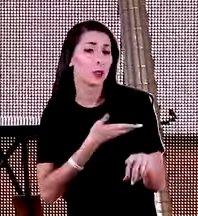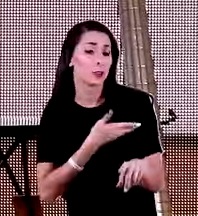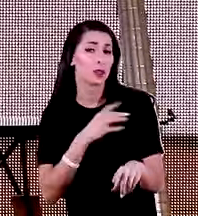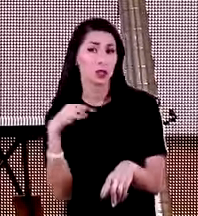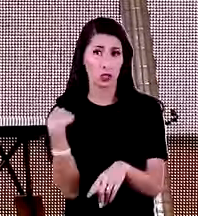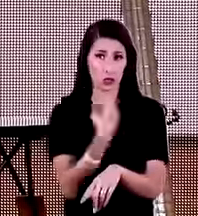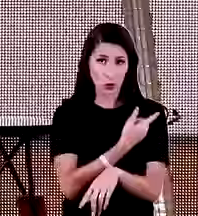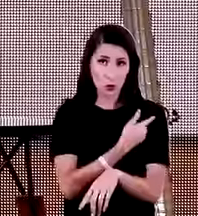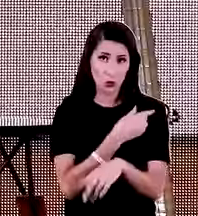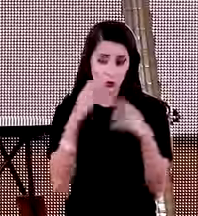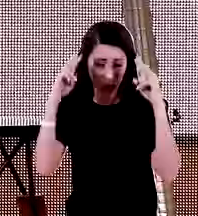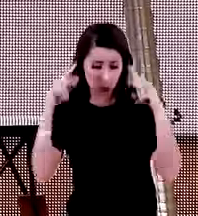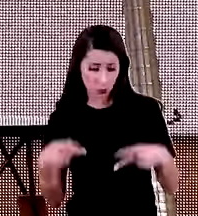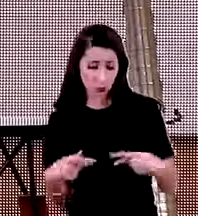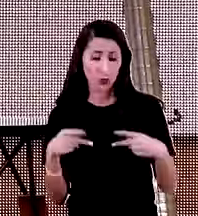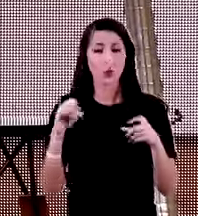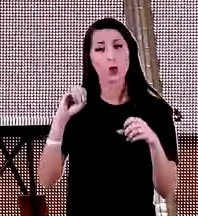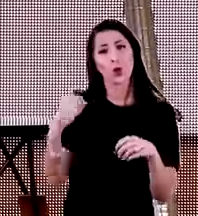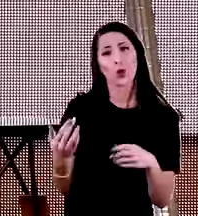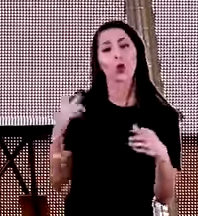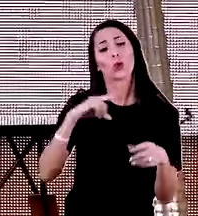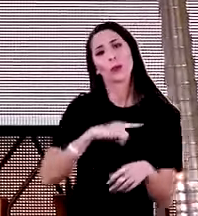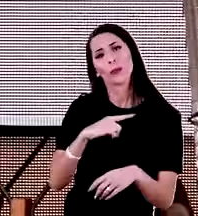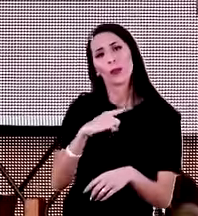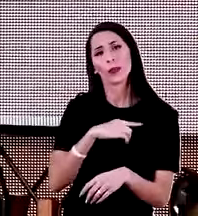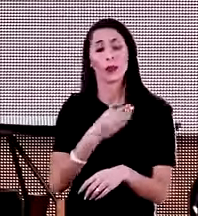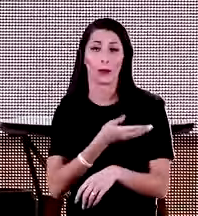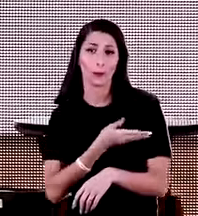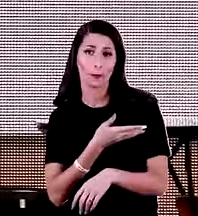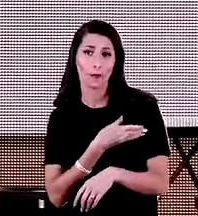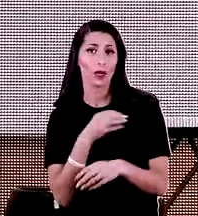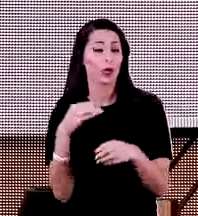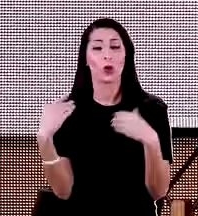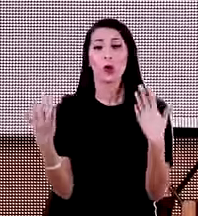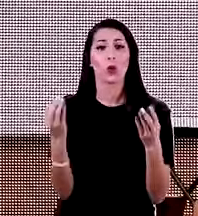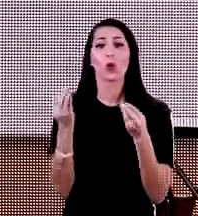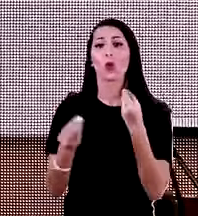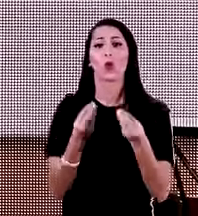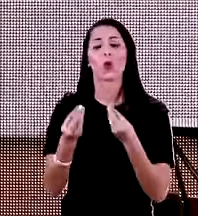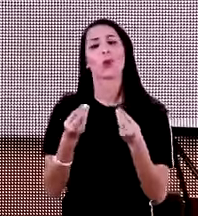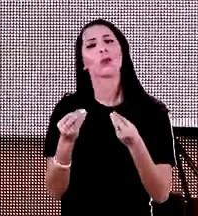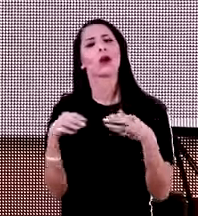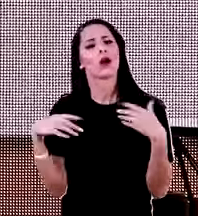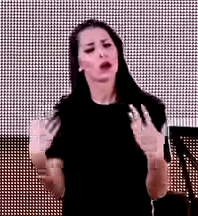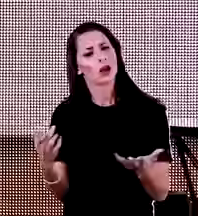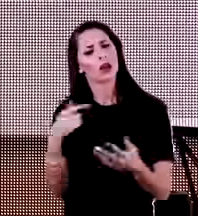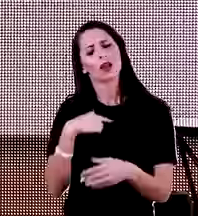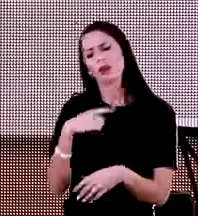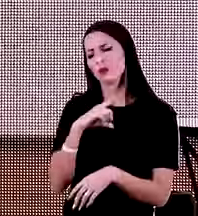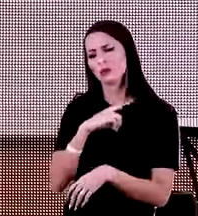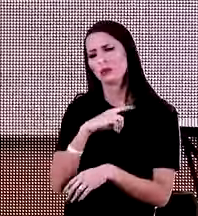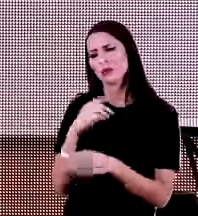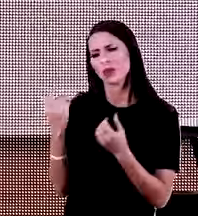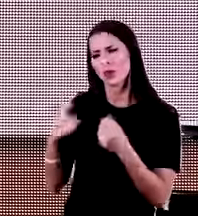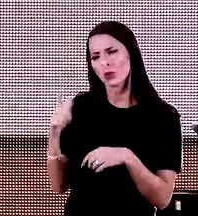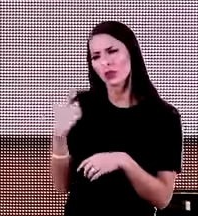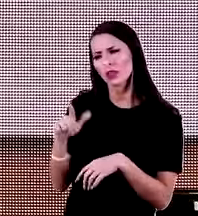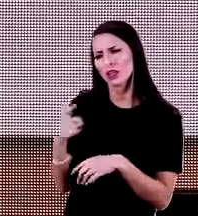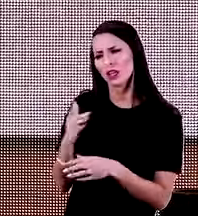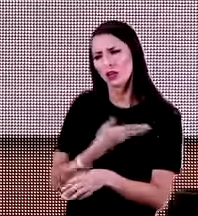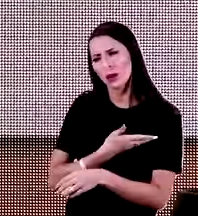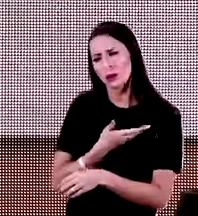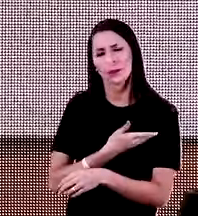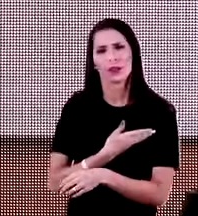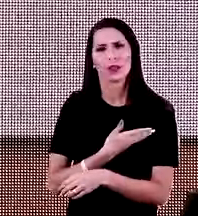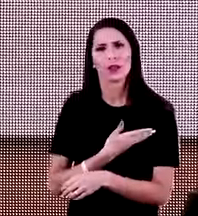Porque é muito fácil a gente dizer assim, não tenho amigas, porque minhas amigas não fazem por mim o que eu faço por elas. Avalia bem. Avalia